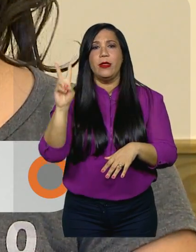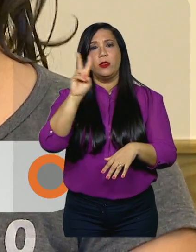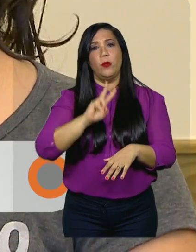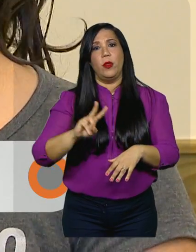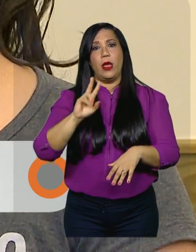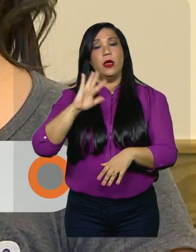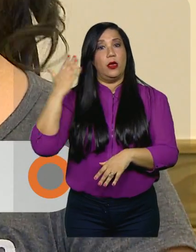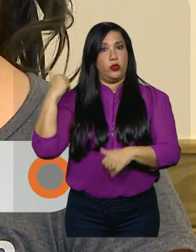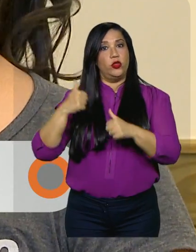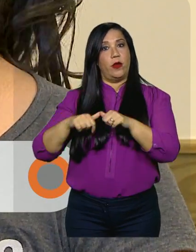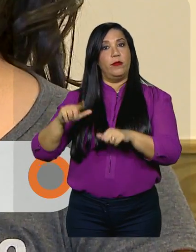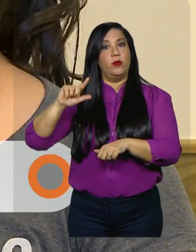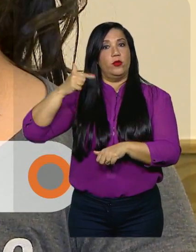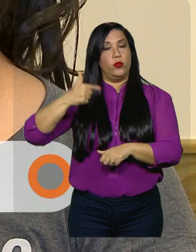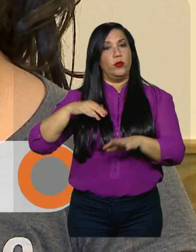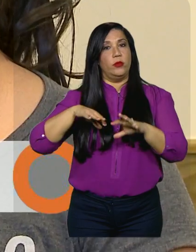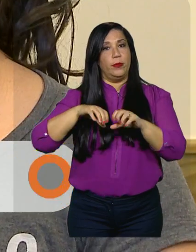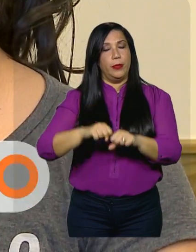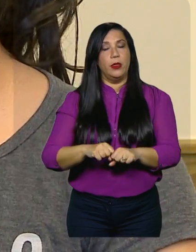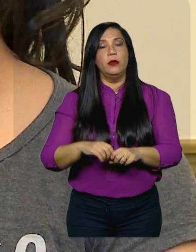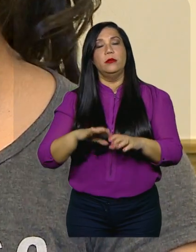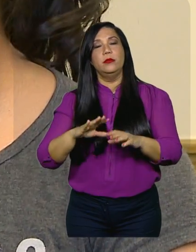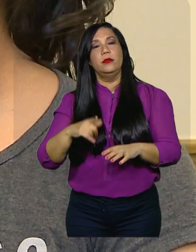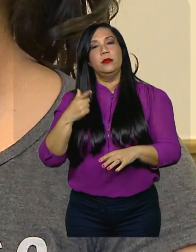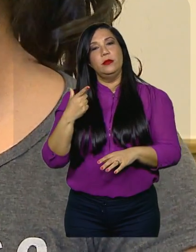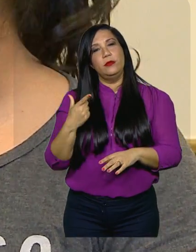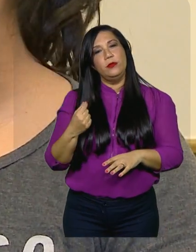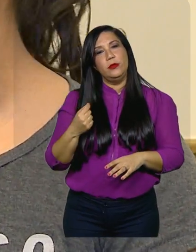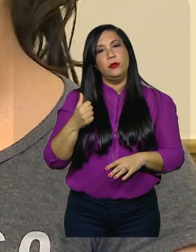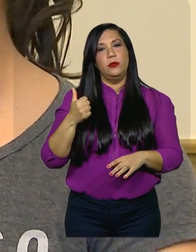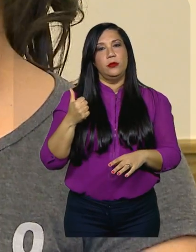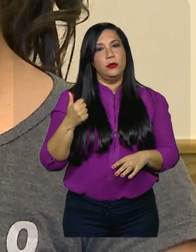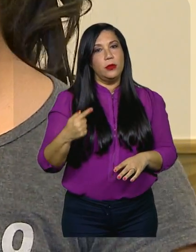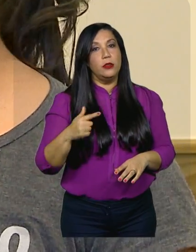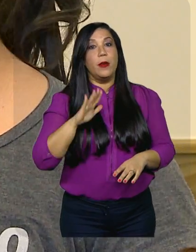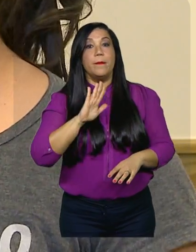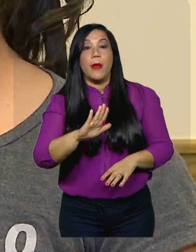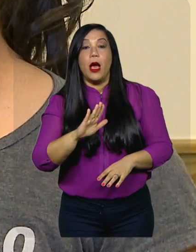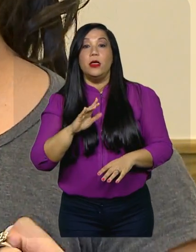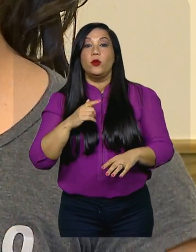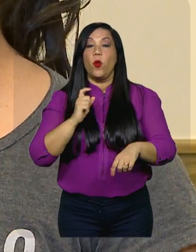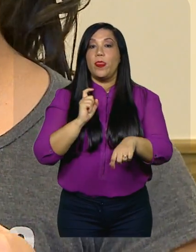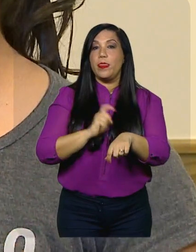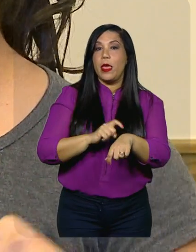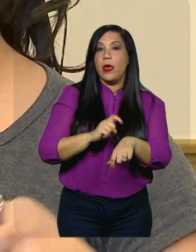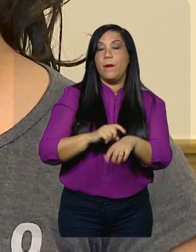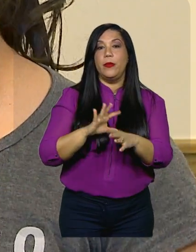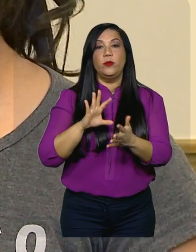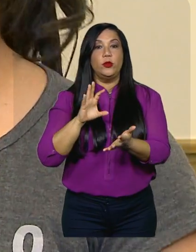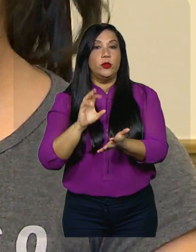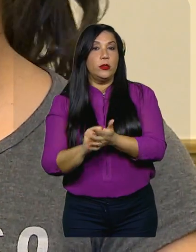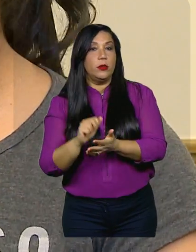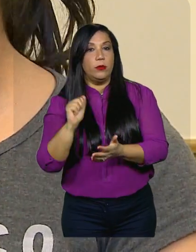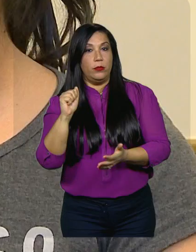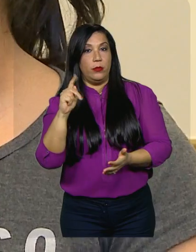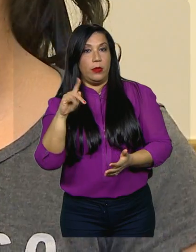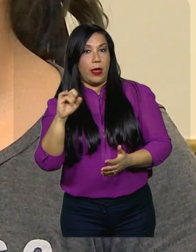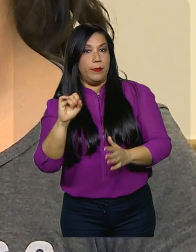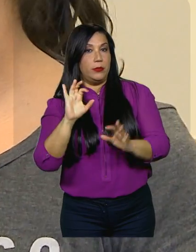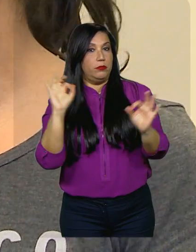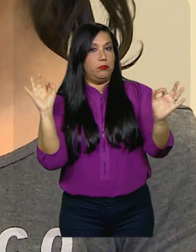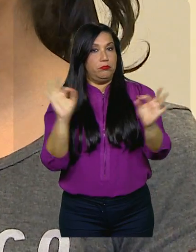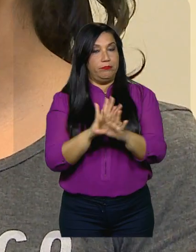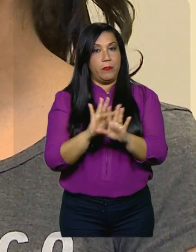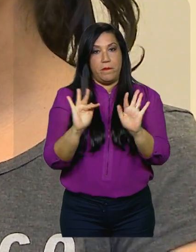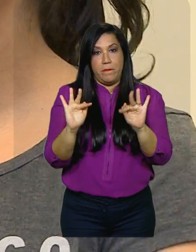no ensino médio, quando eu estava terminando em 2017. Só que o tempo de inscrição para o AP já tinha acabado.